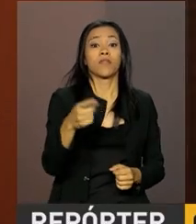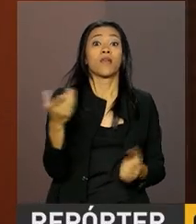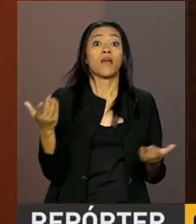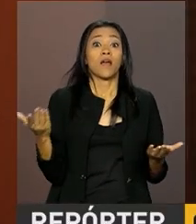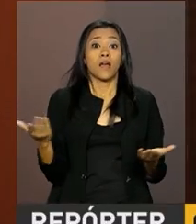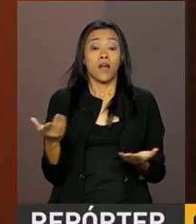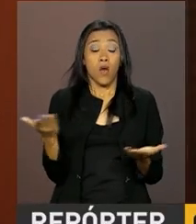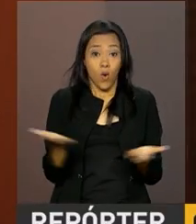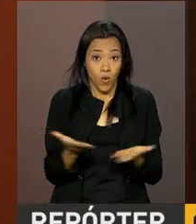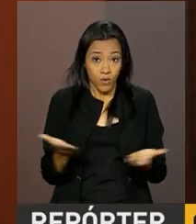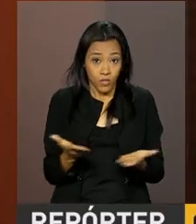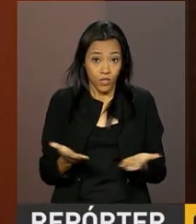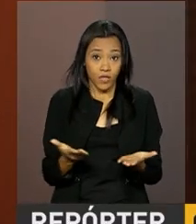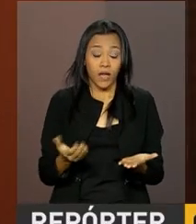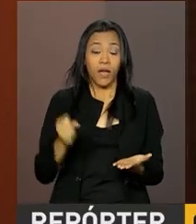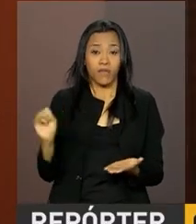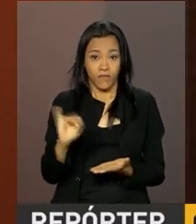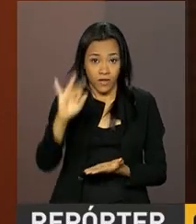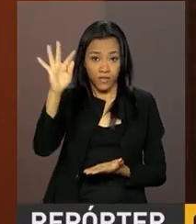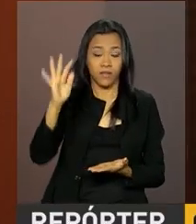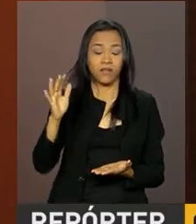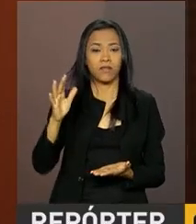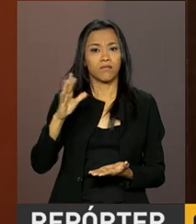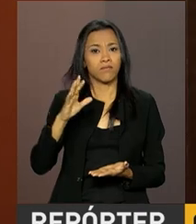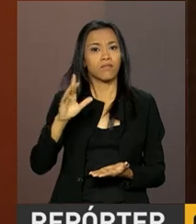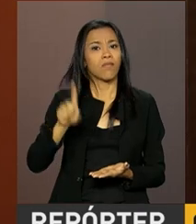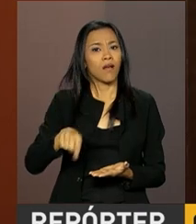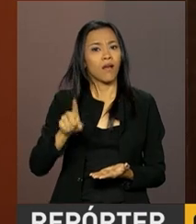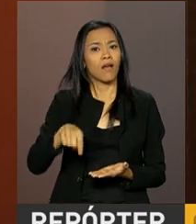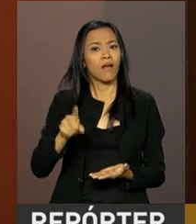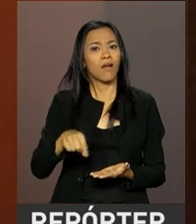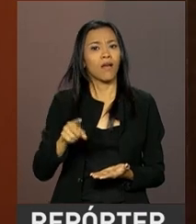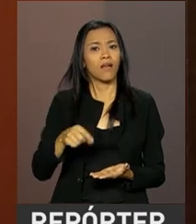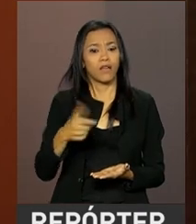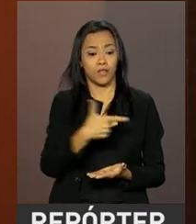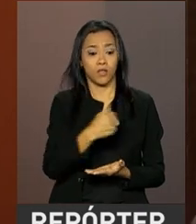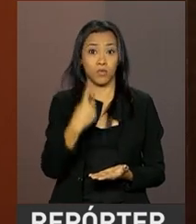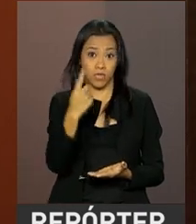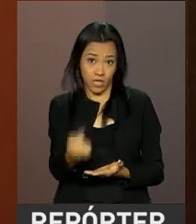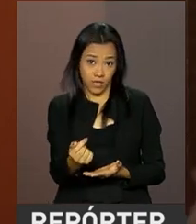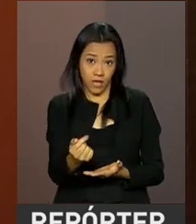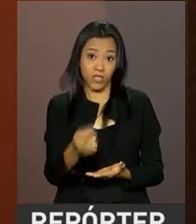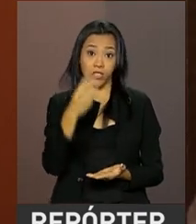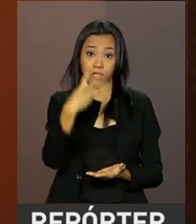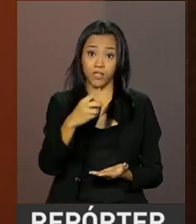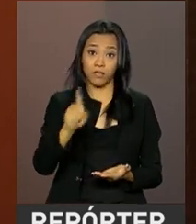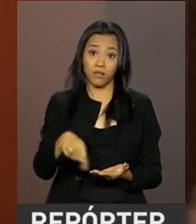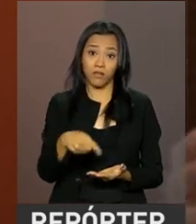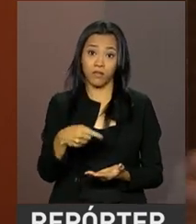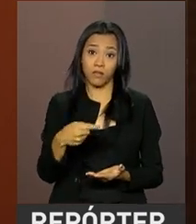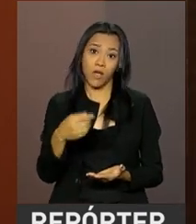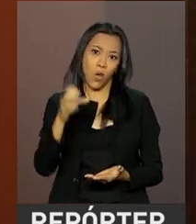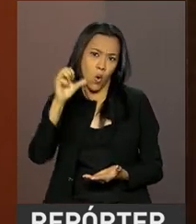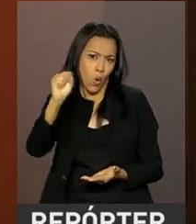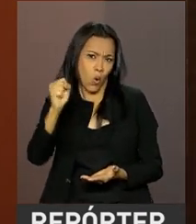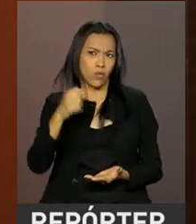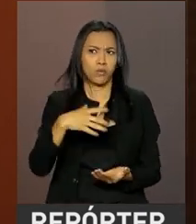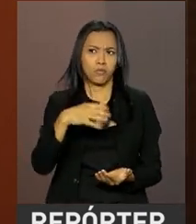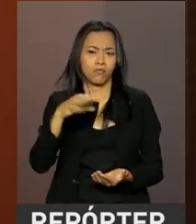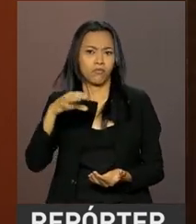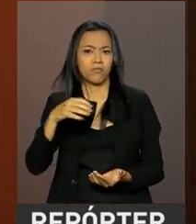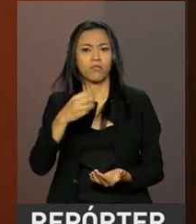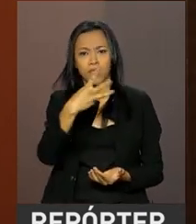dígitos, hoje está prevista para 2017 em 3,8%,